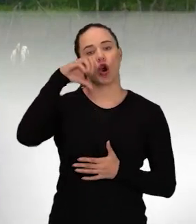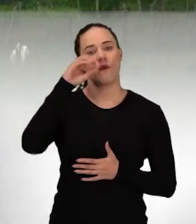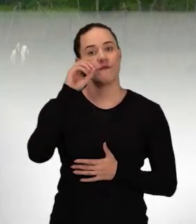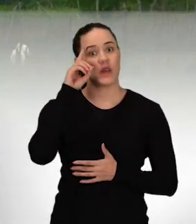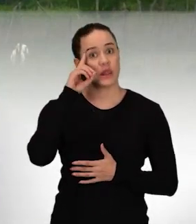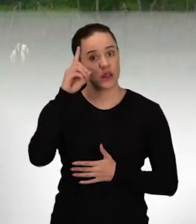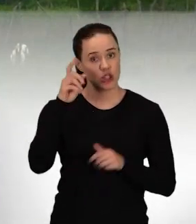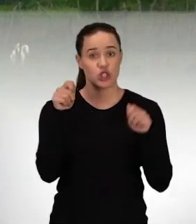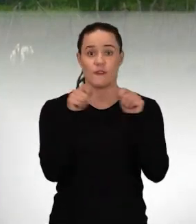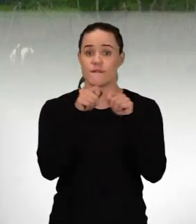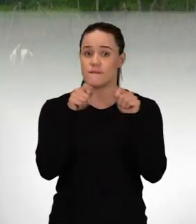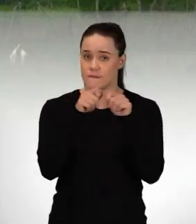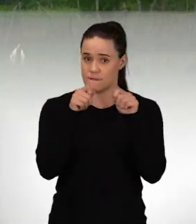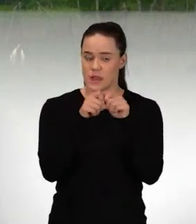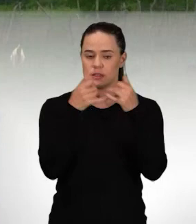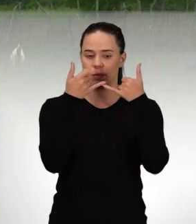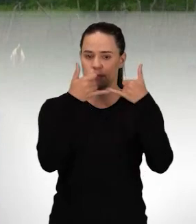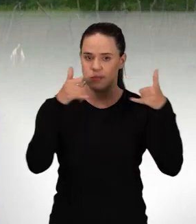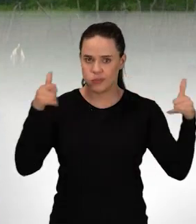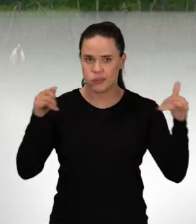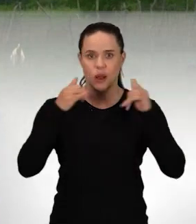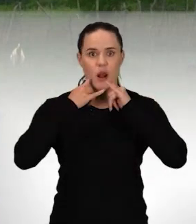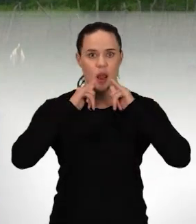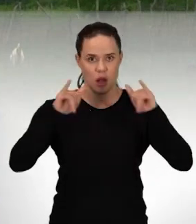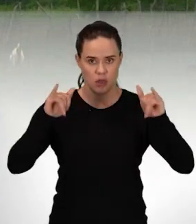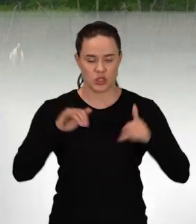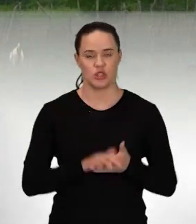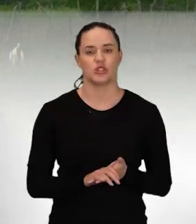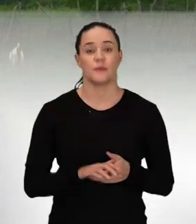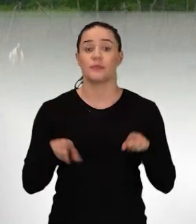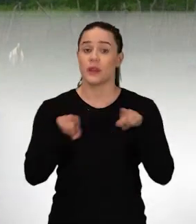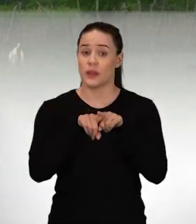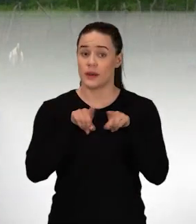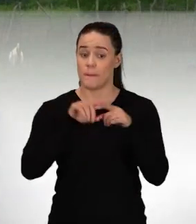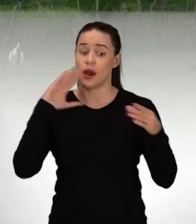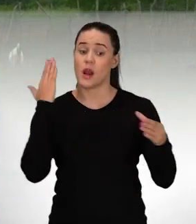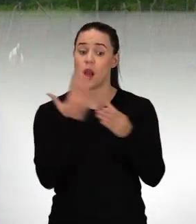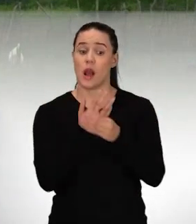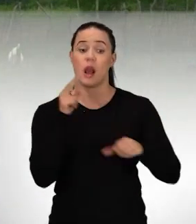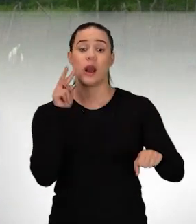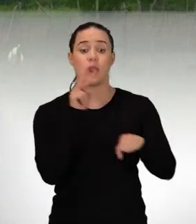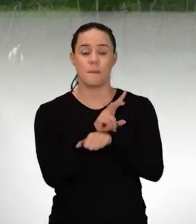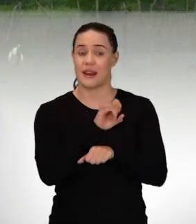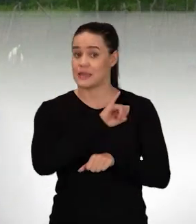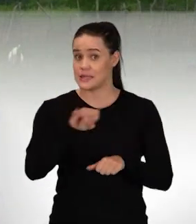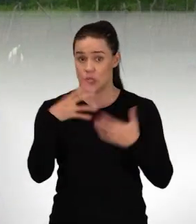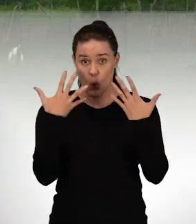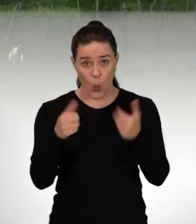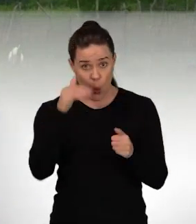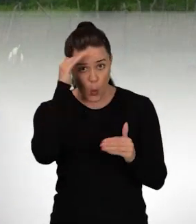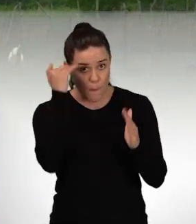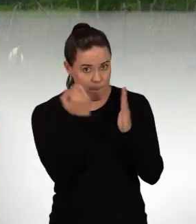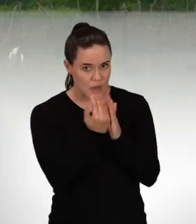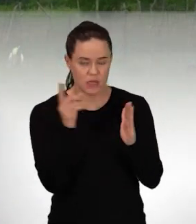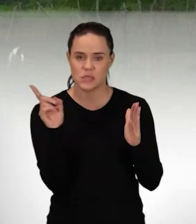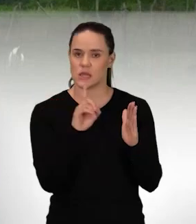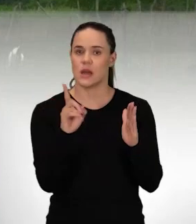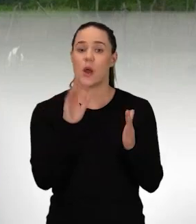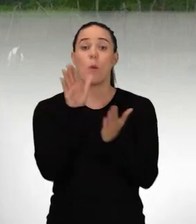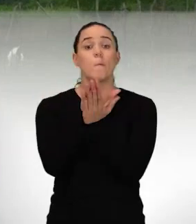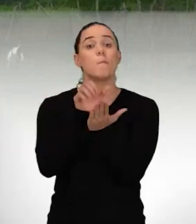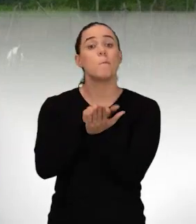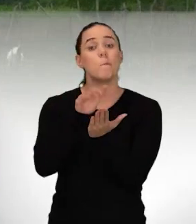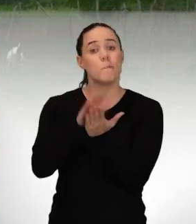90 dias para fazer a implementação. Ainda de acordo com a liminar, em caso de descumprimento, está previsto uma